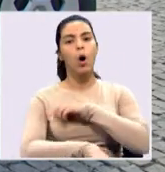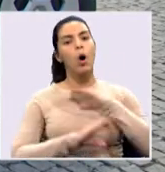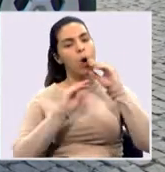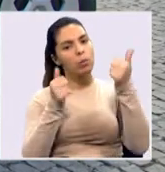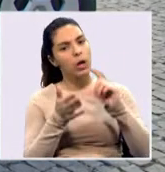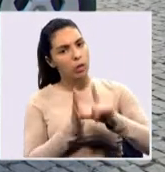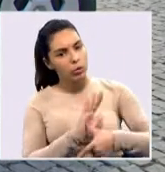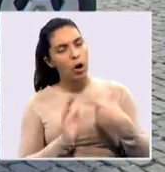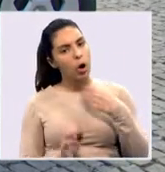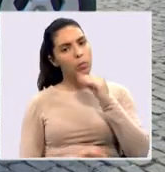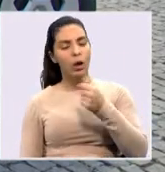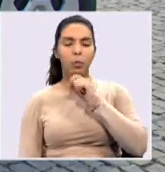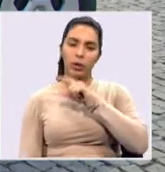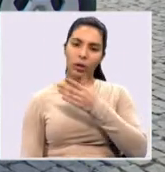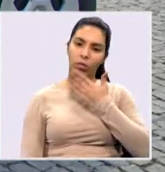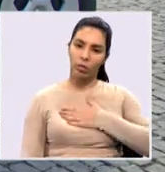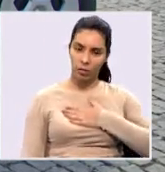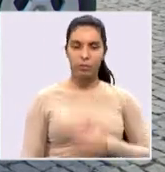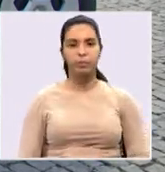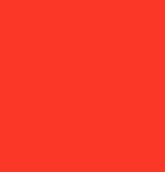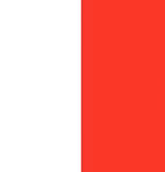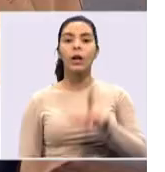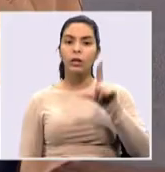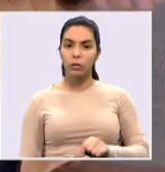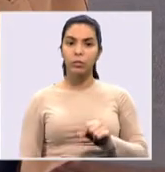dado a conhecer então este projeto. Muito obrigado pela